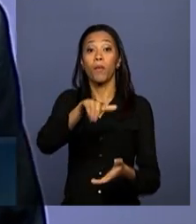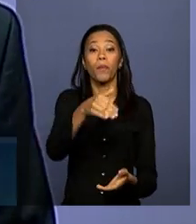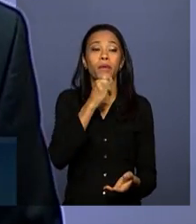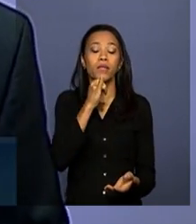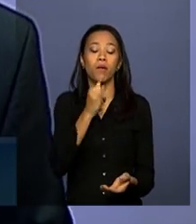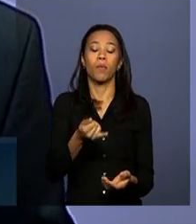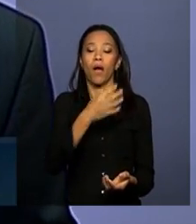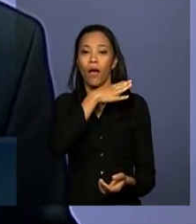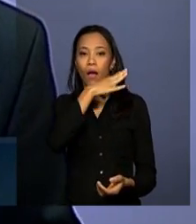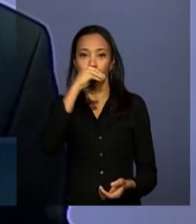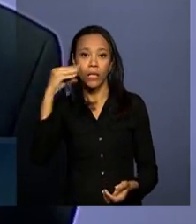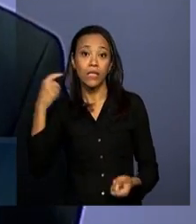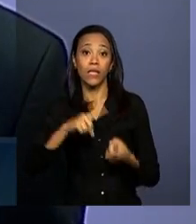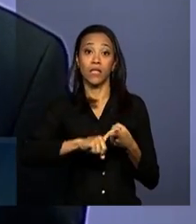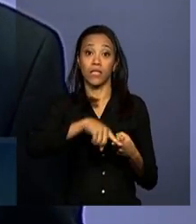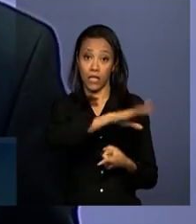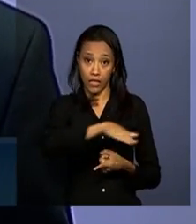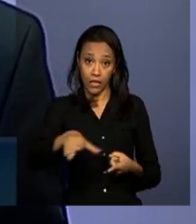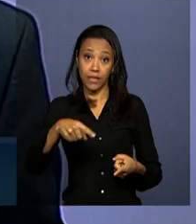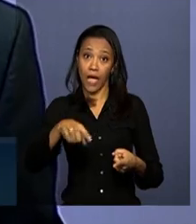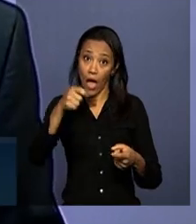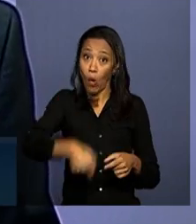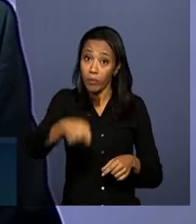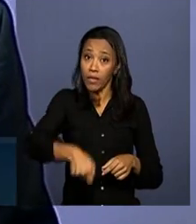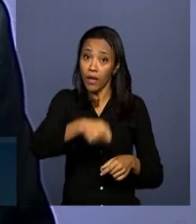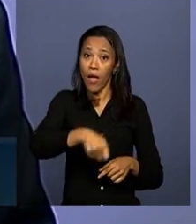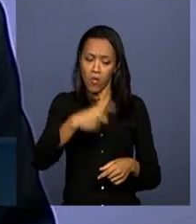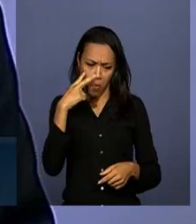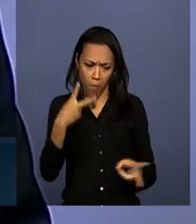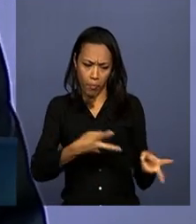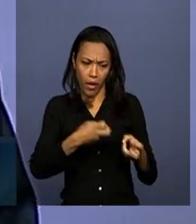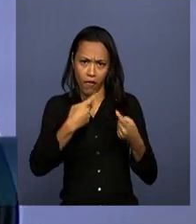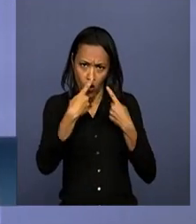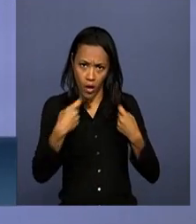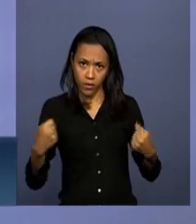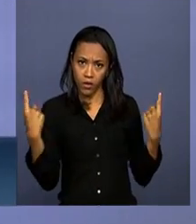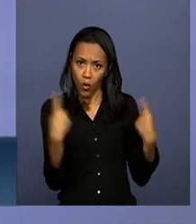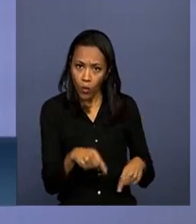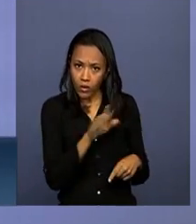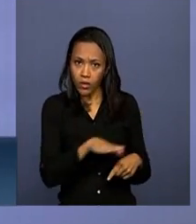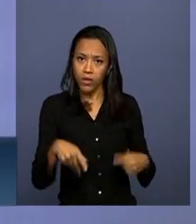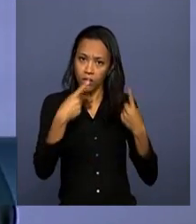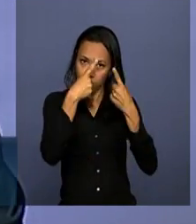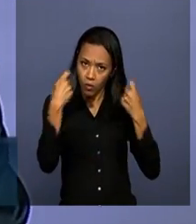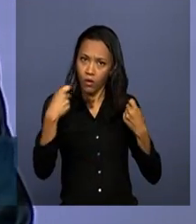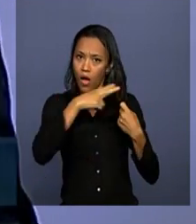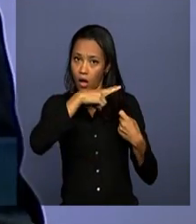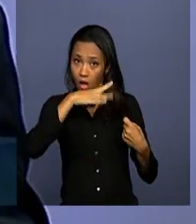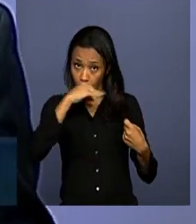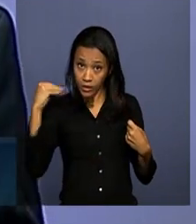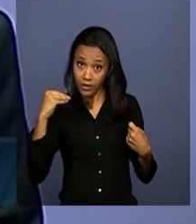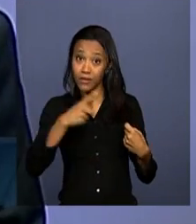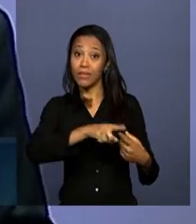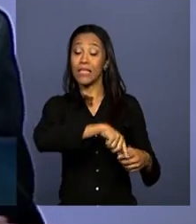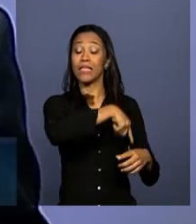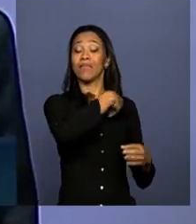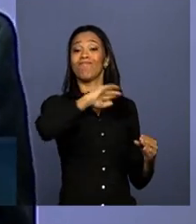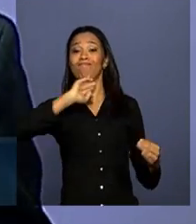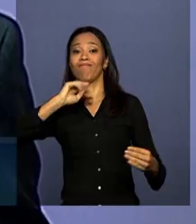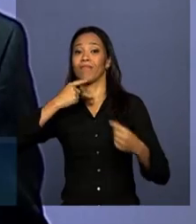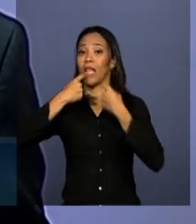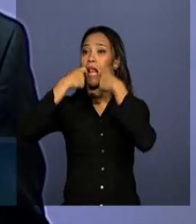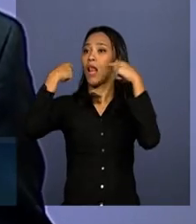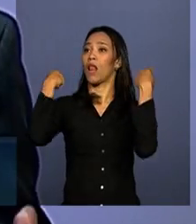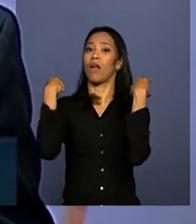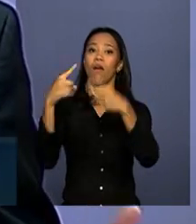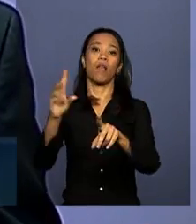que nós somos obrigados a fazer a notificação e encaminhar para a autoridade policial, nesse caso não há direito